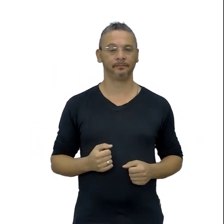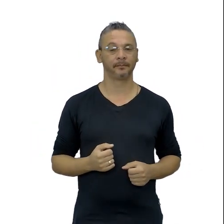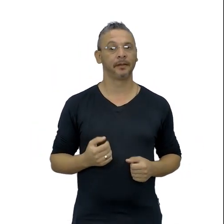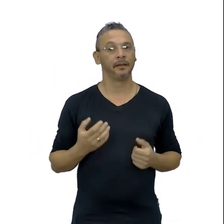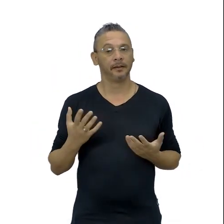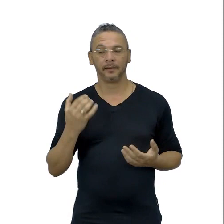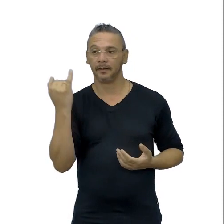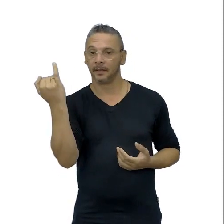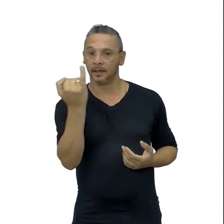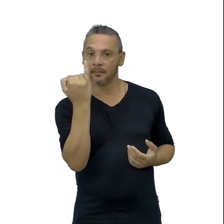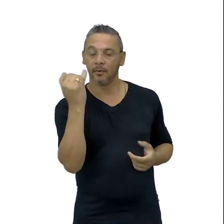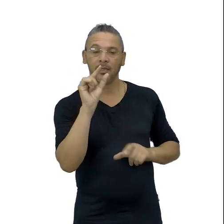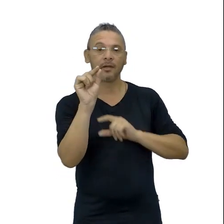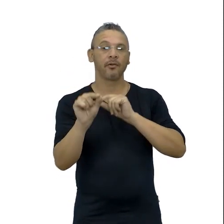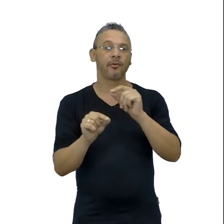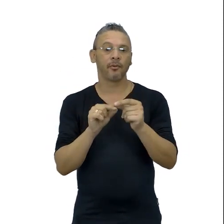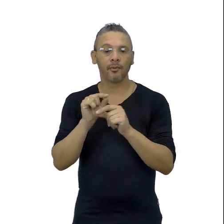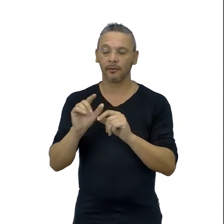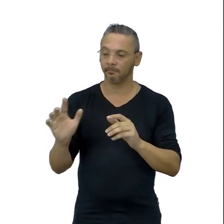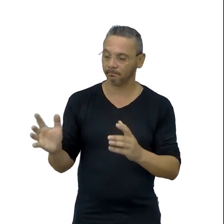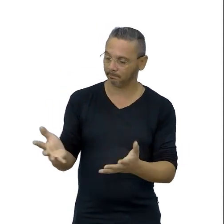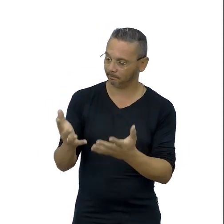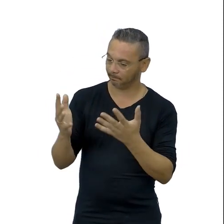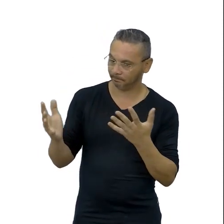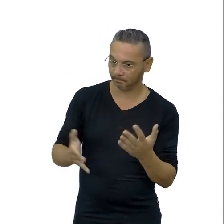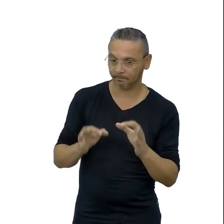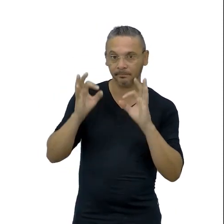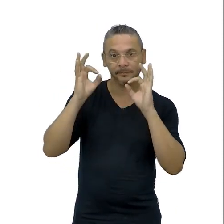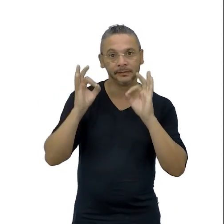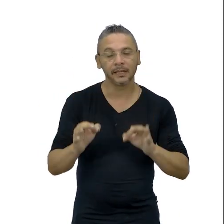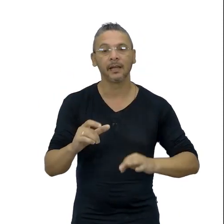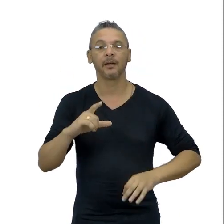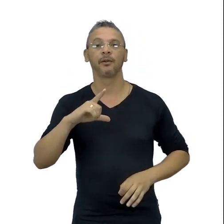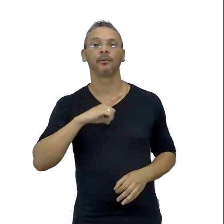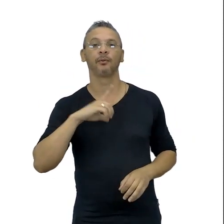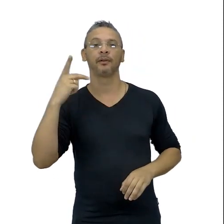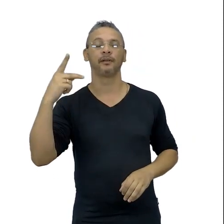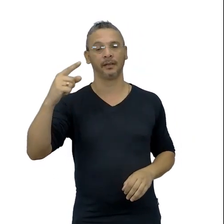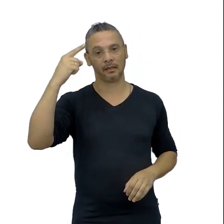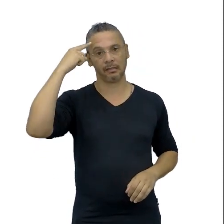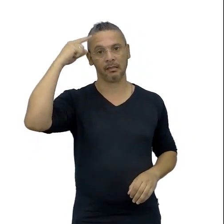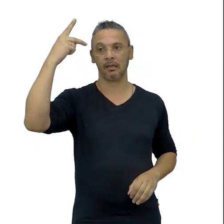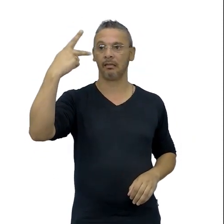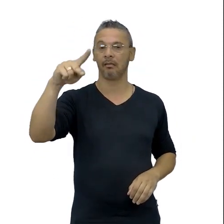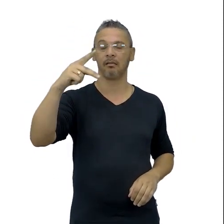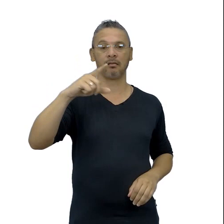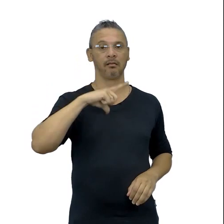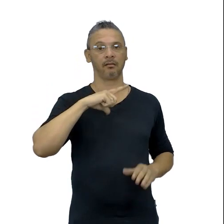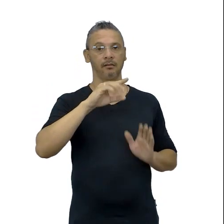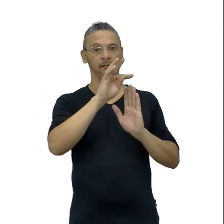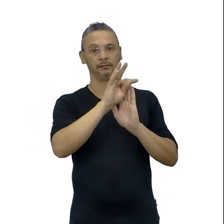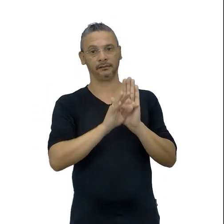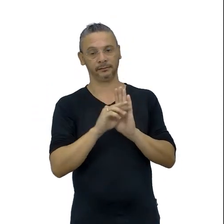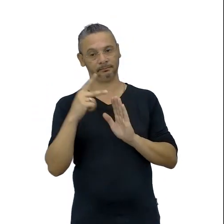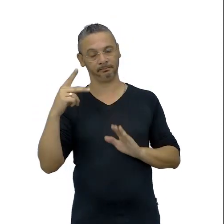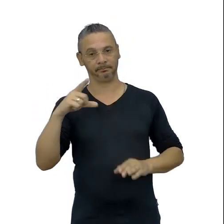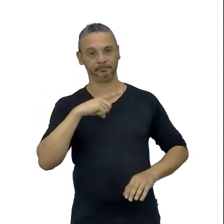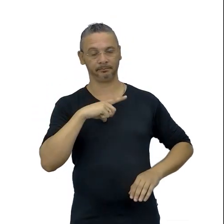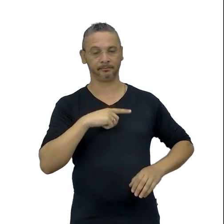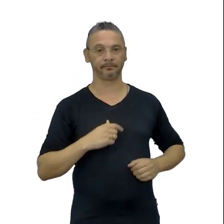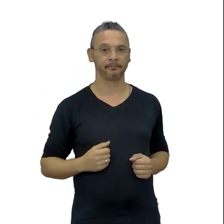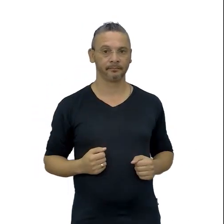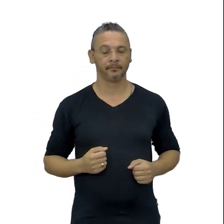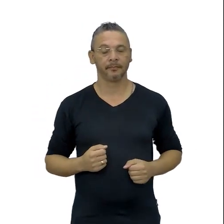Então, é importante, assim, que se incentive a confirmação ou não das ideias apresentadas pelo próprio